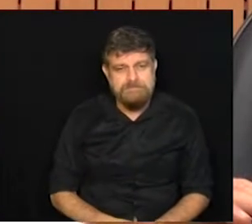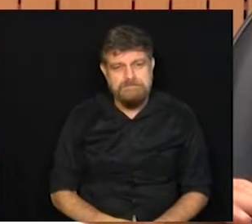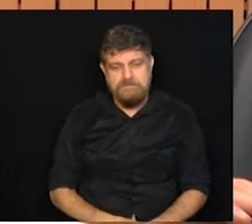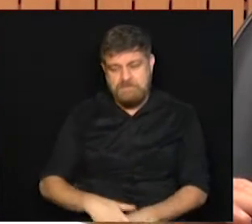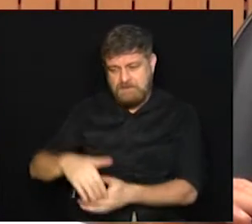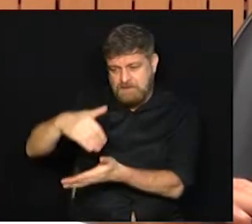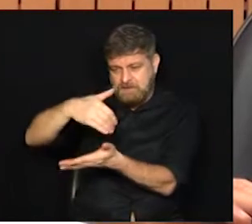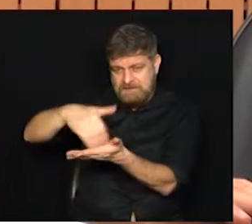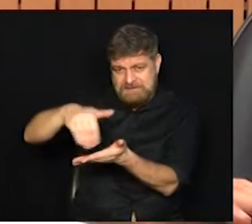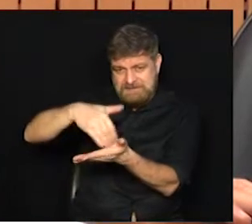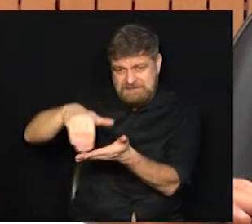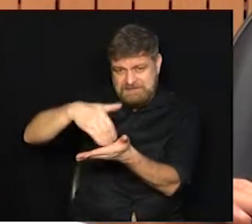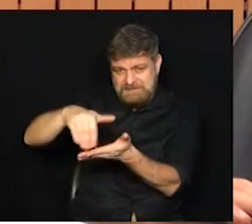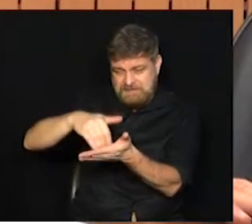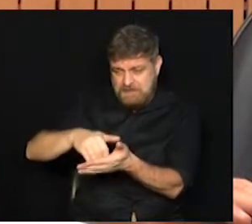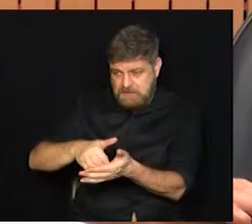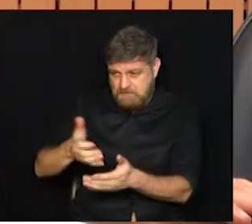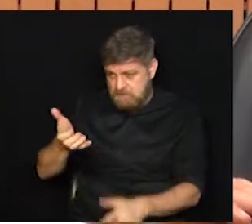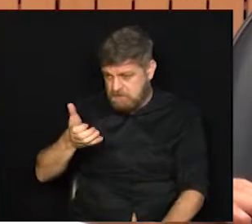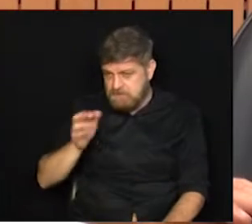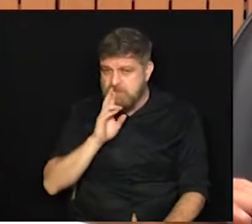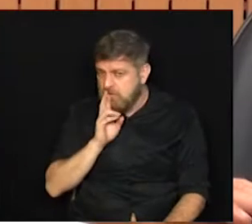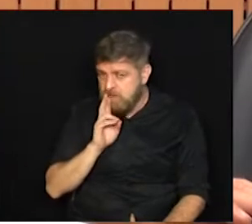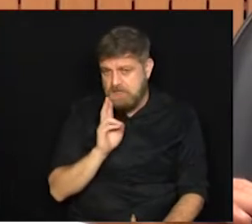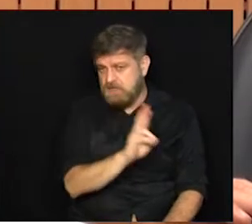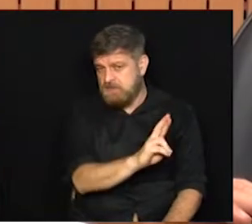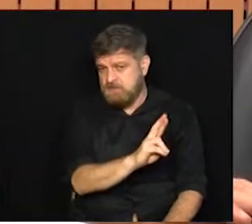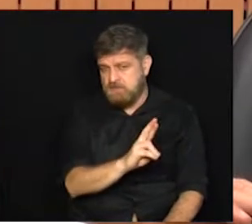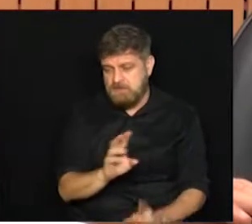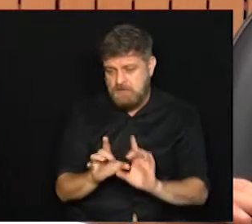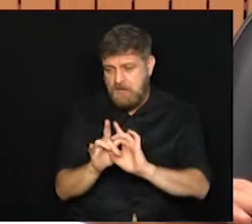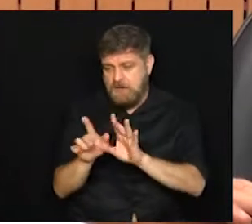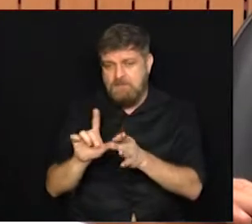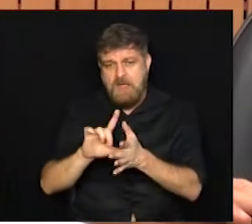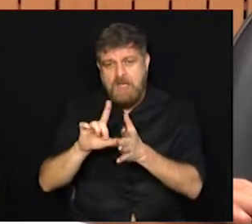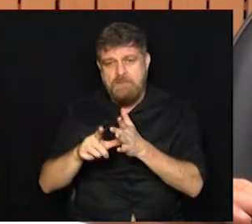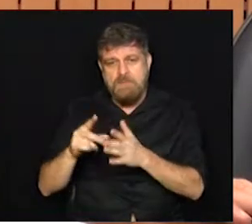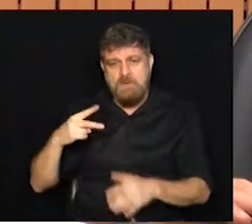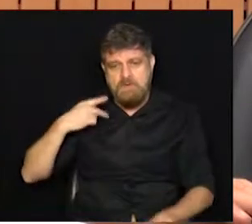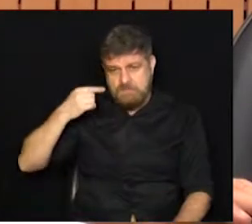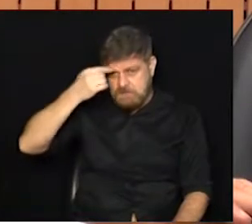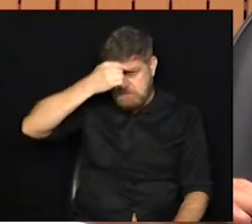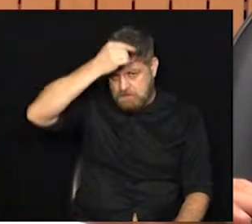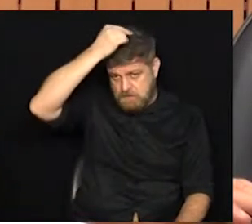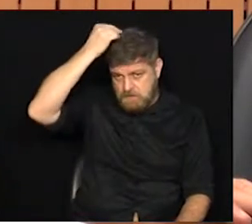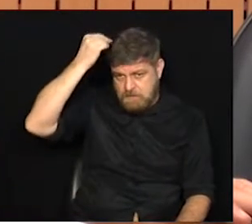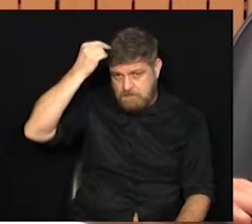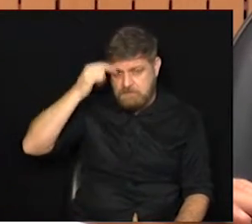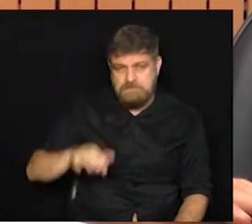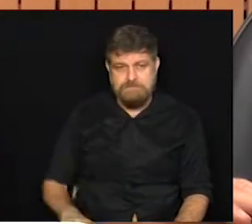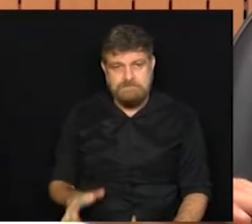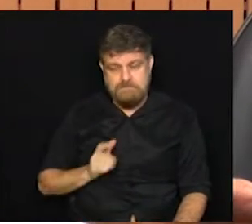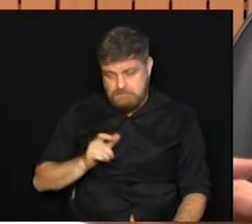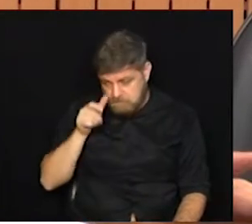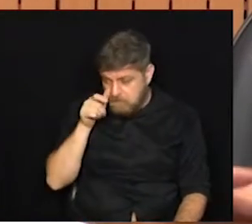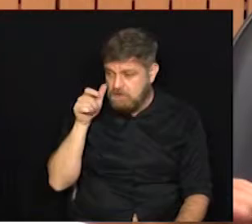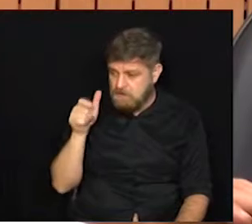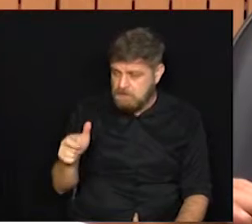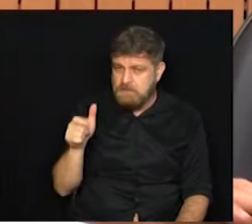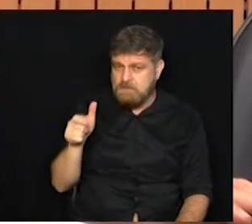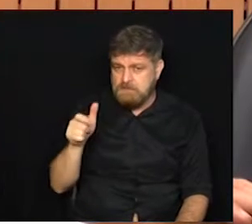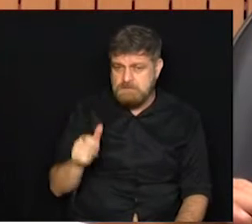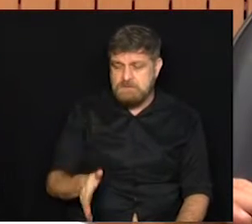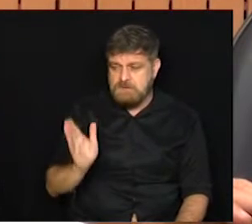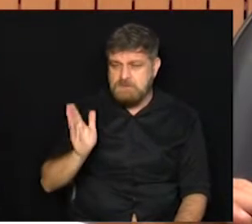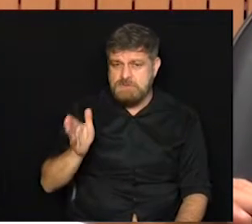Secretário, se quiser já falar sobre isso, e na sequência eu passo para o vereador Paulo Gaspar, mas é já interessante ir